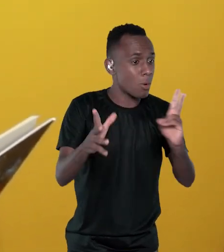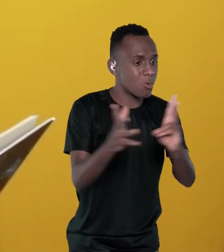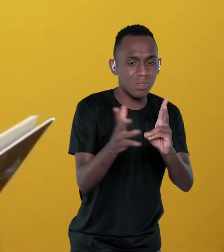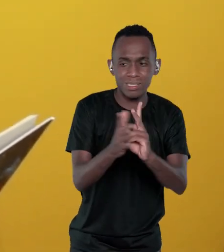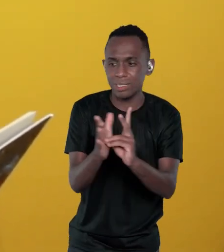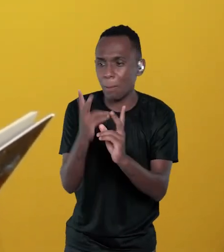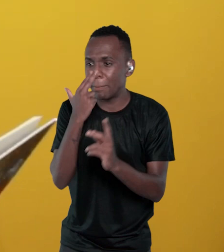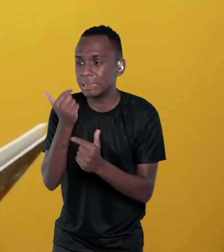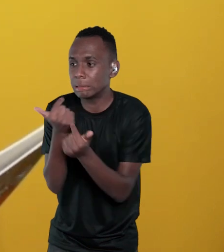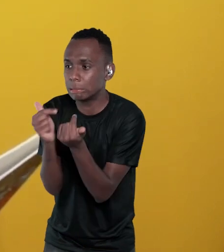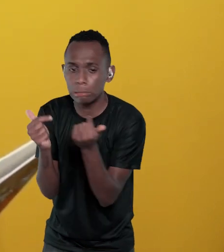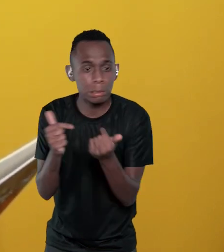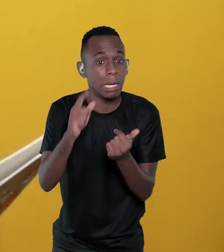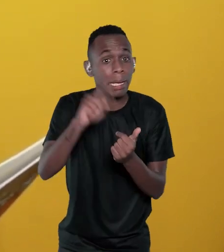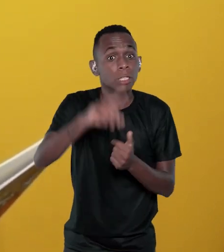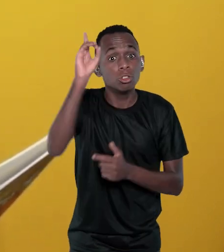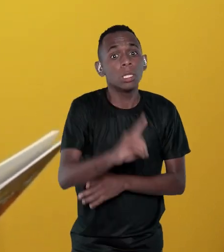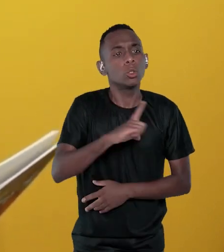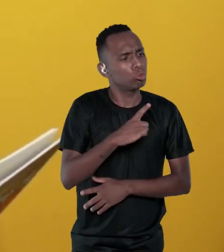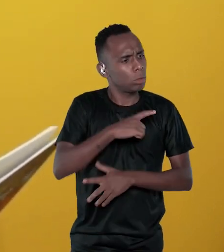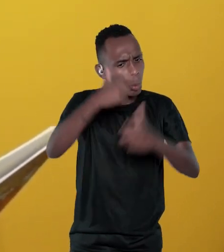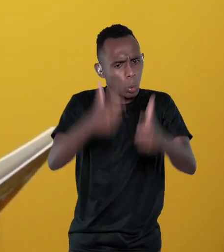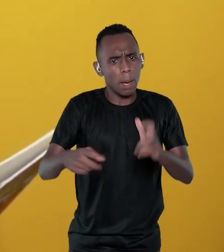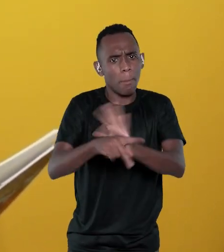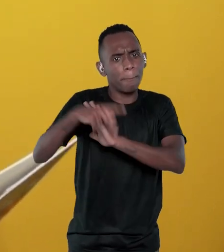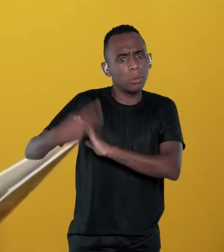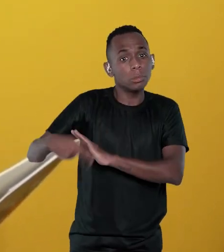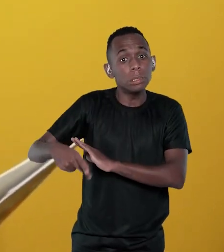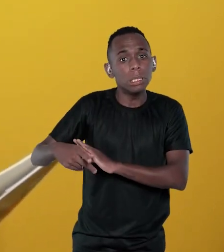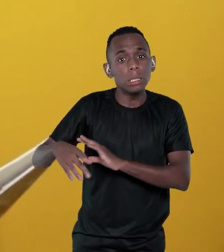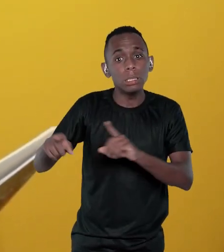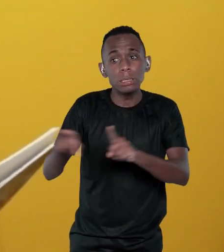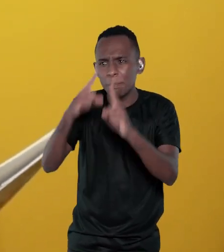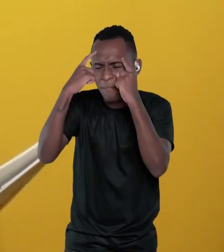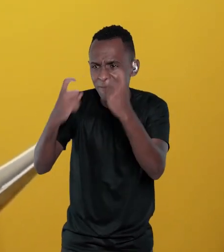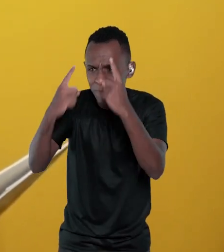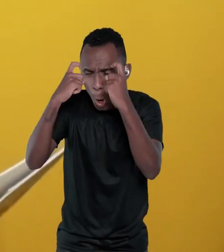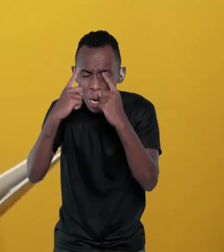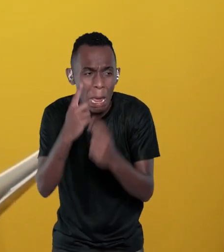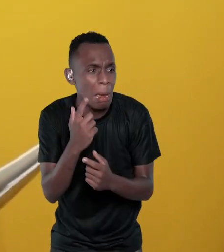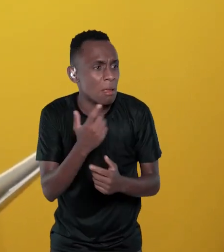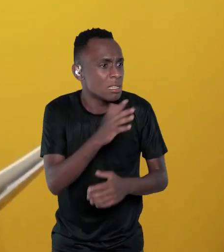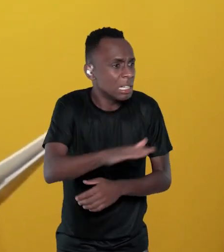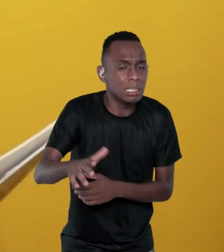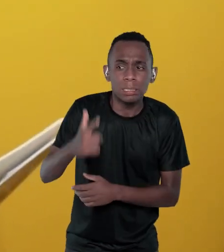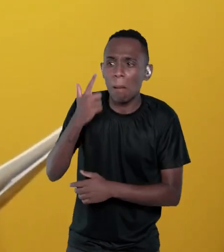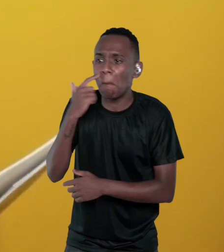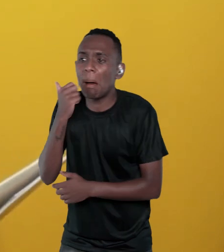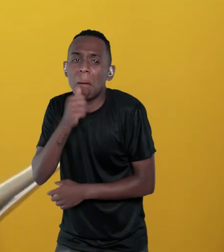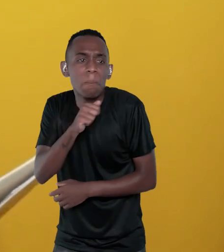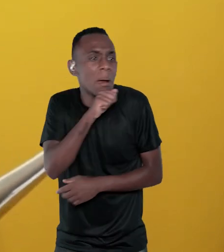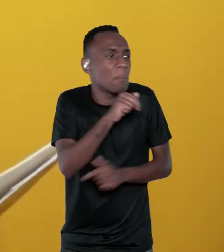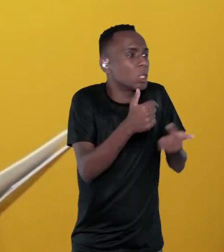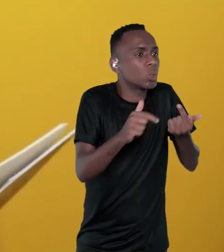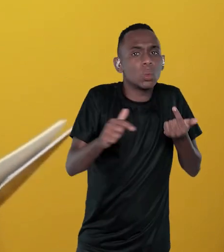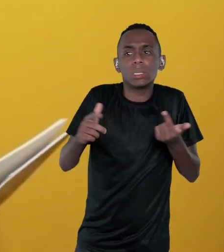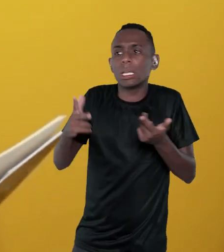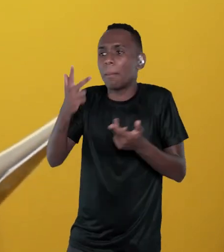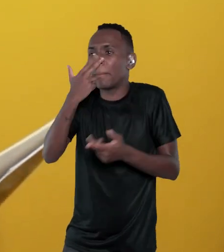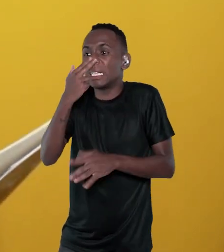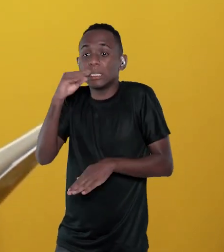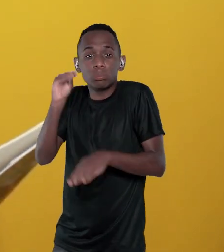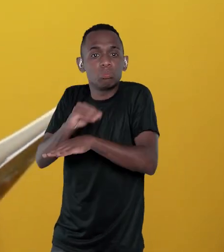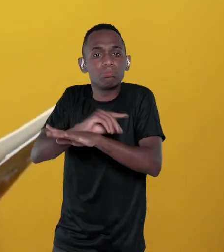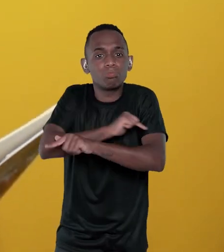pela demora na demarcação das terras, que são sua morada, seu habitat por direito, os crimes hediondos de meninos